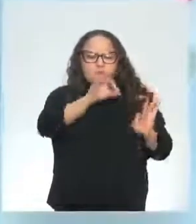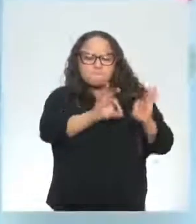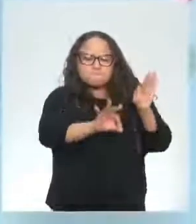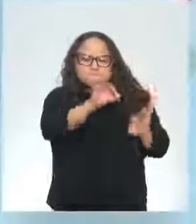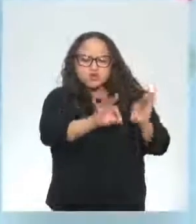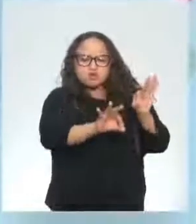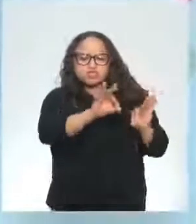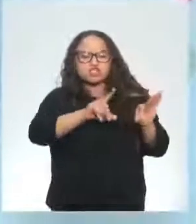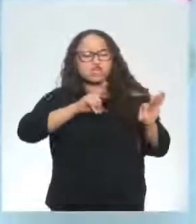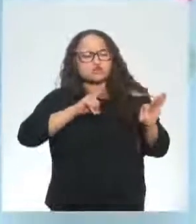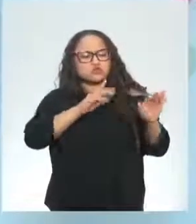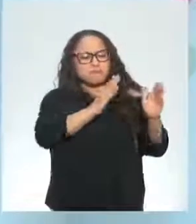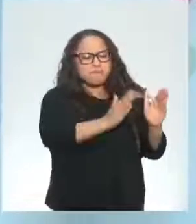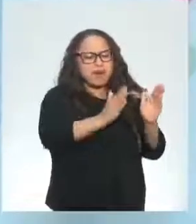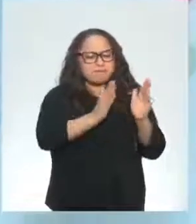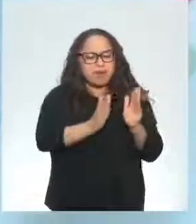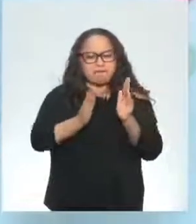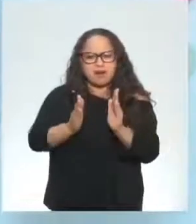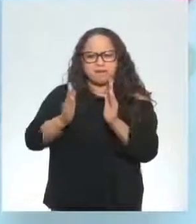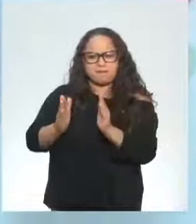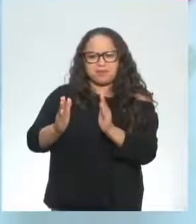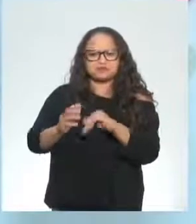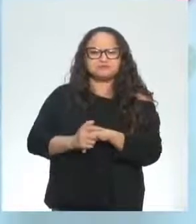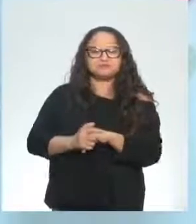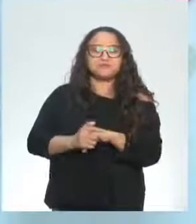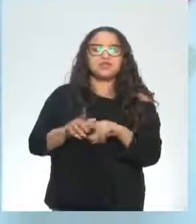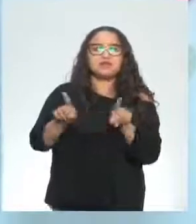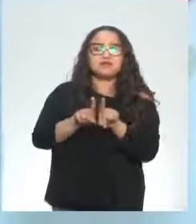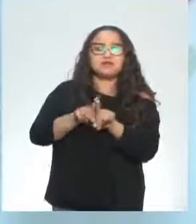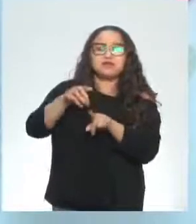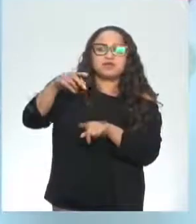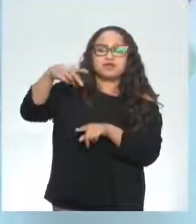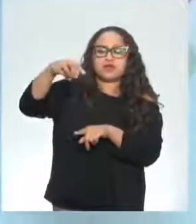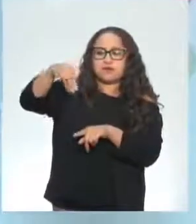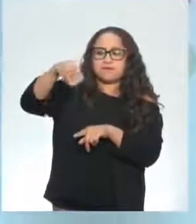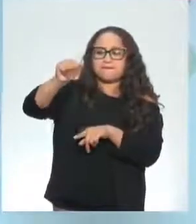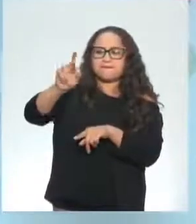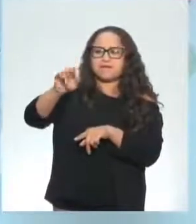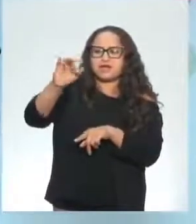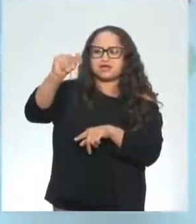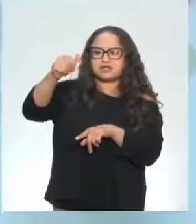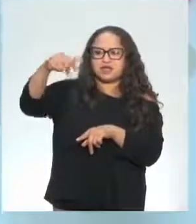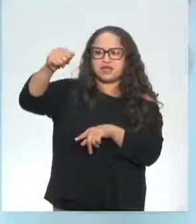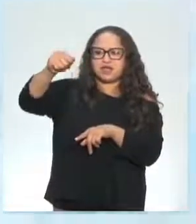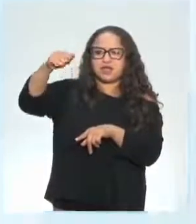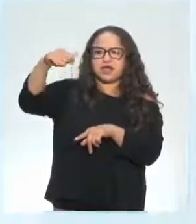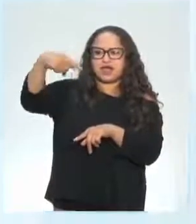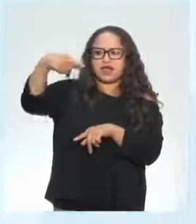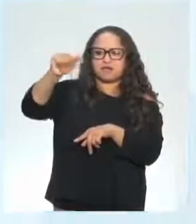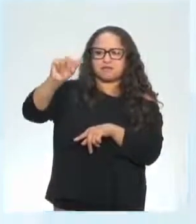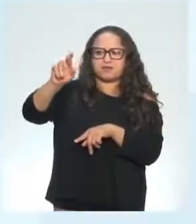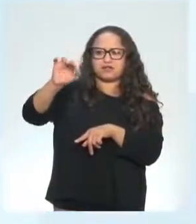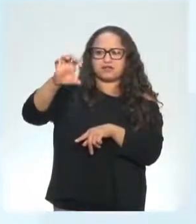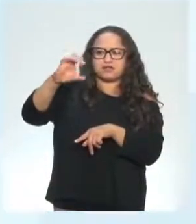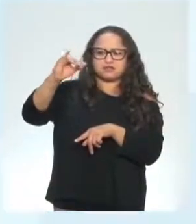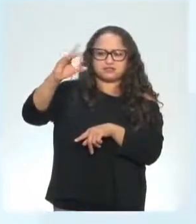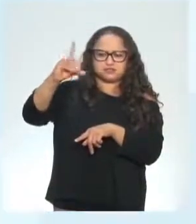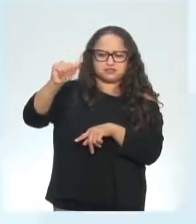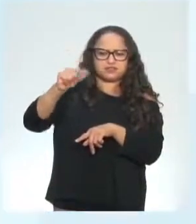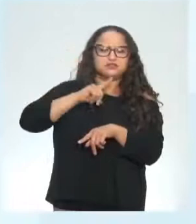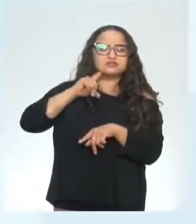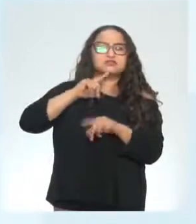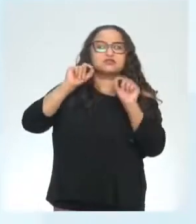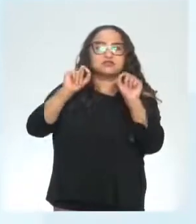projeto em todas as suas etapas, tá? E a professora Maria Aparecida citou uma coisa muito importante, dentro do processo de criação,